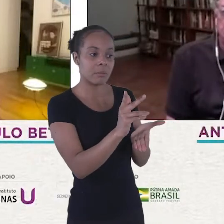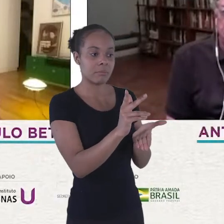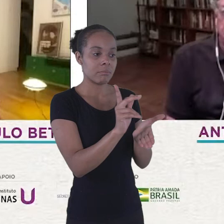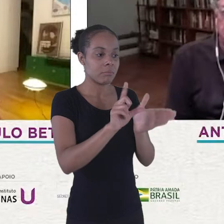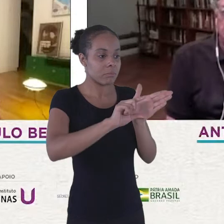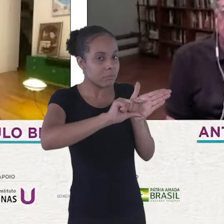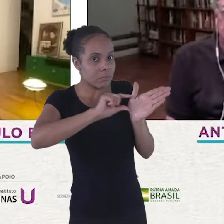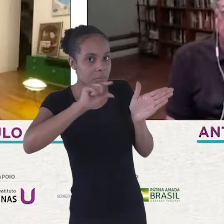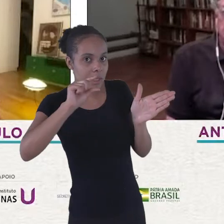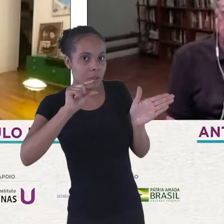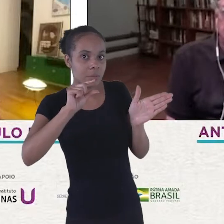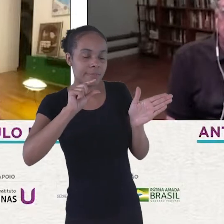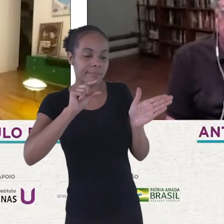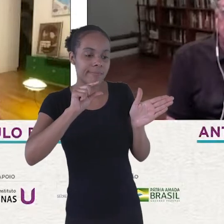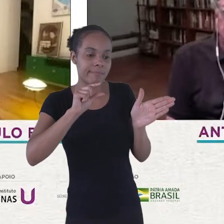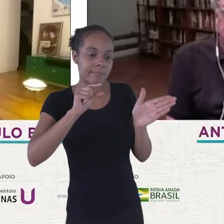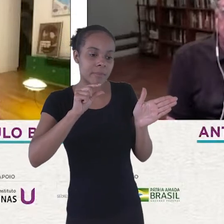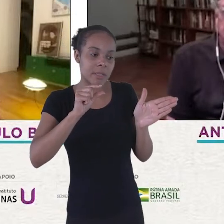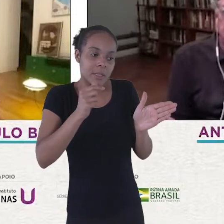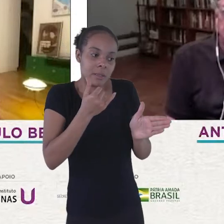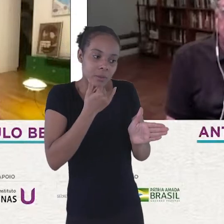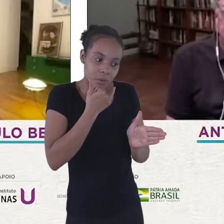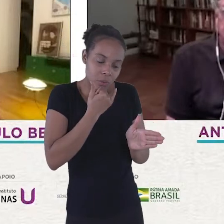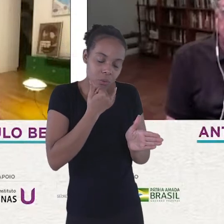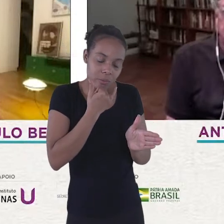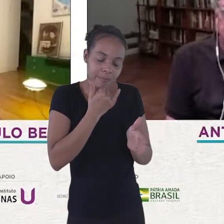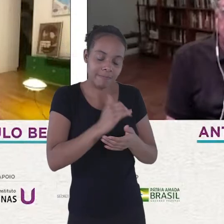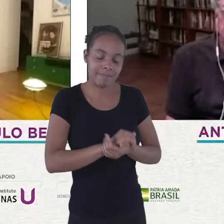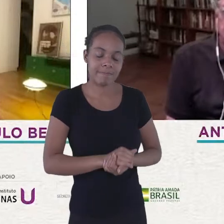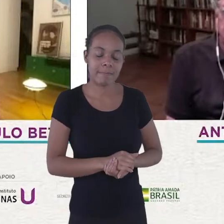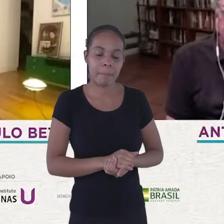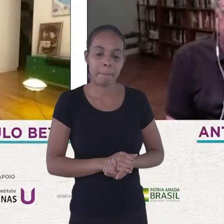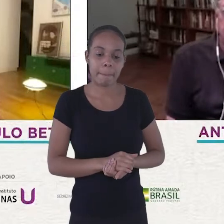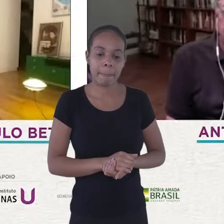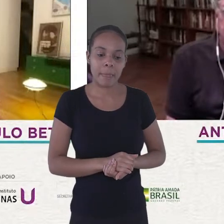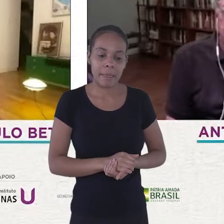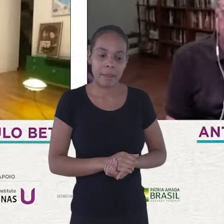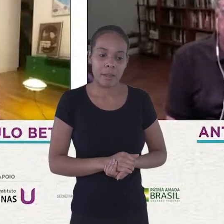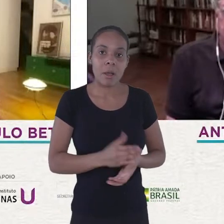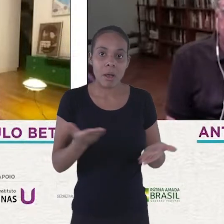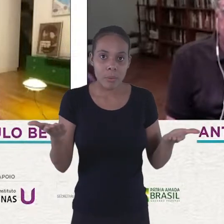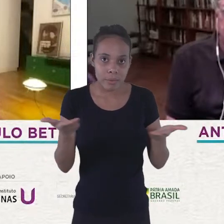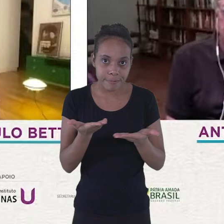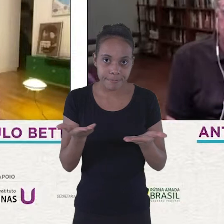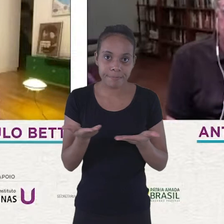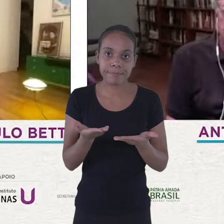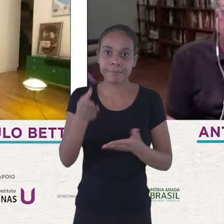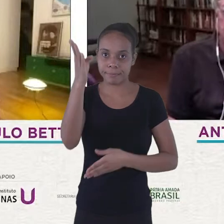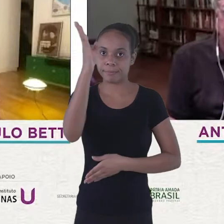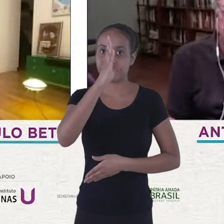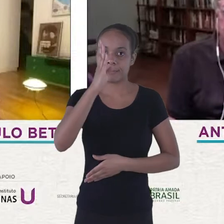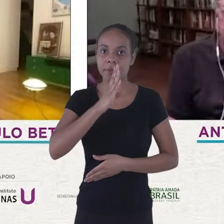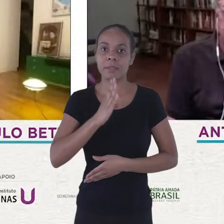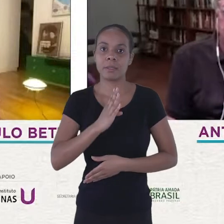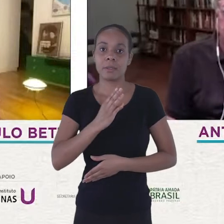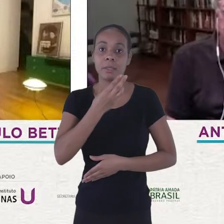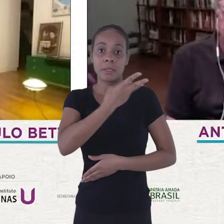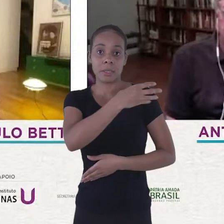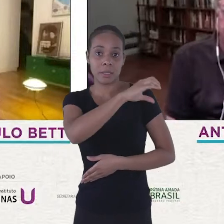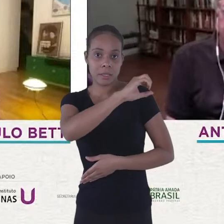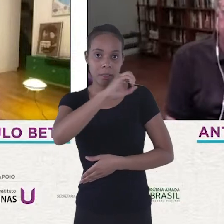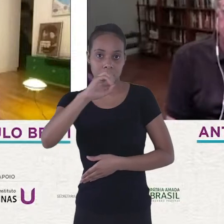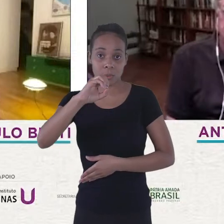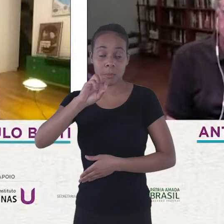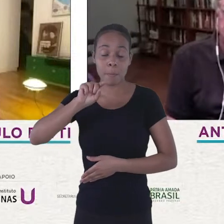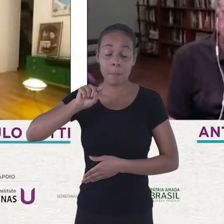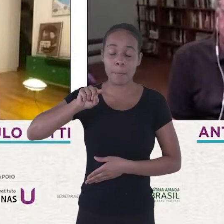desculpa. Hoje que o Brasil chegou a 300 mil mortos, né? Tem essa parte terrível dessa